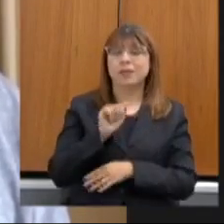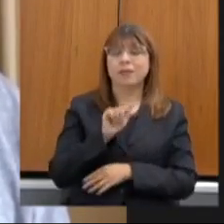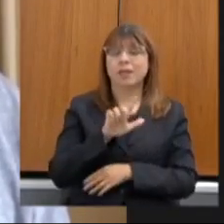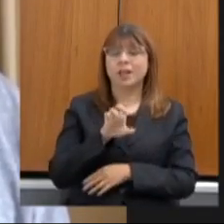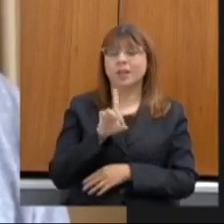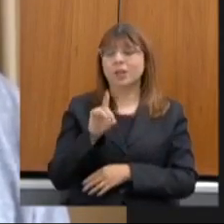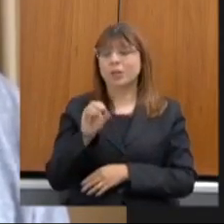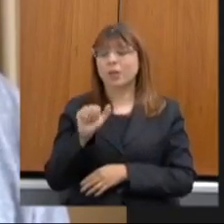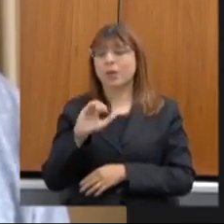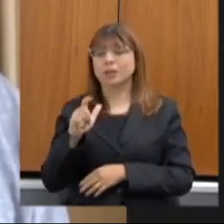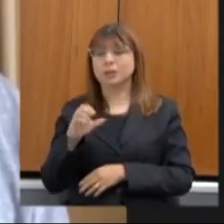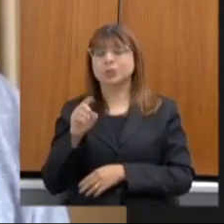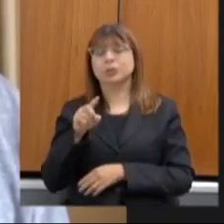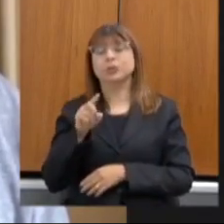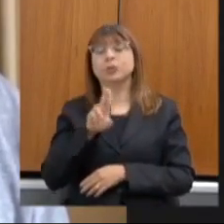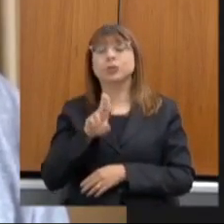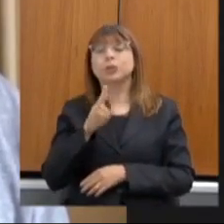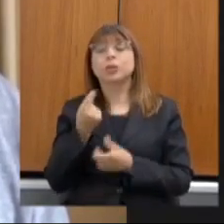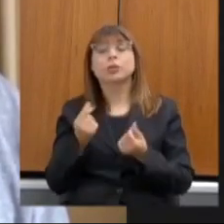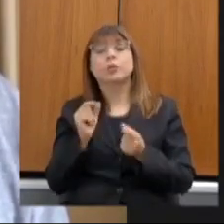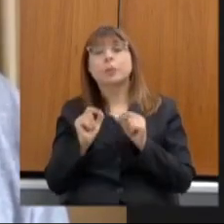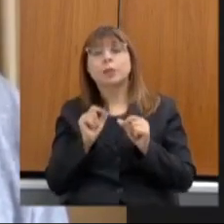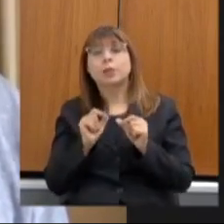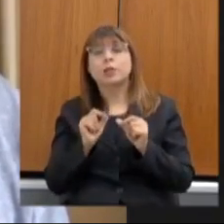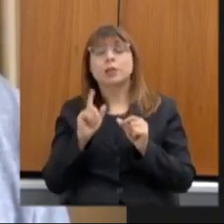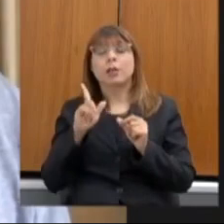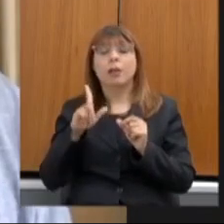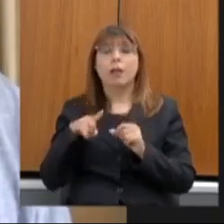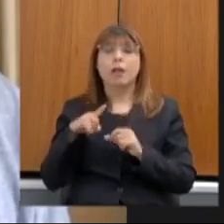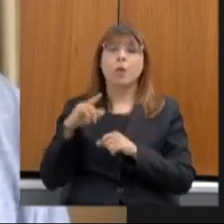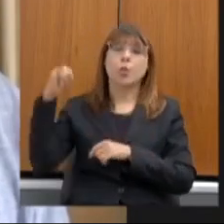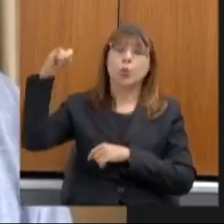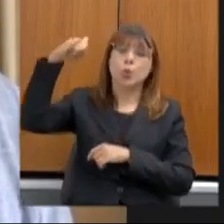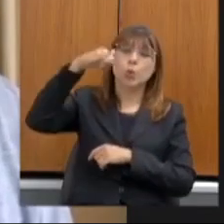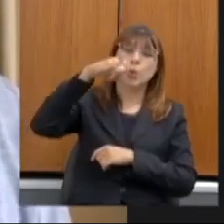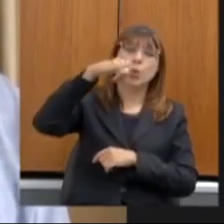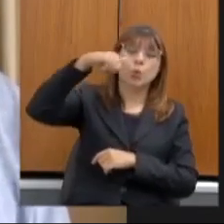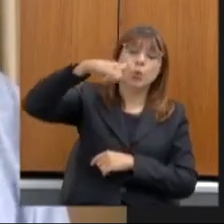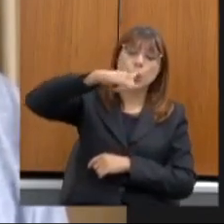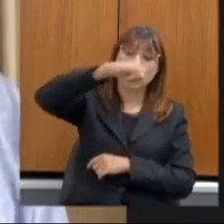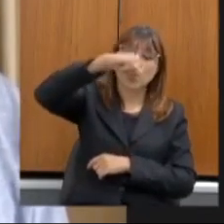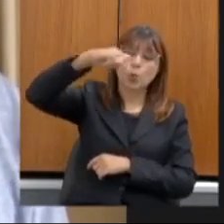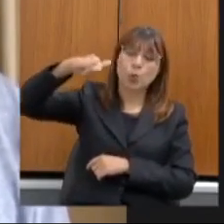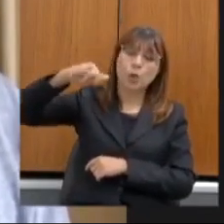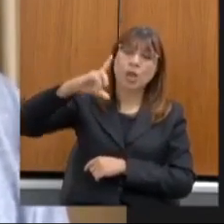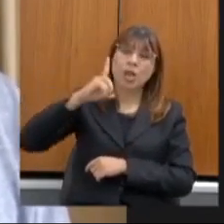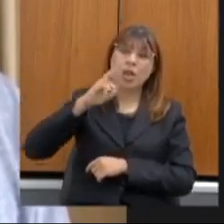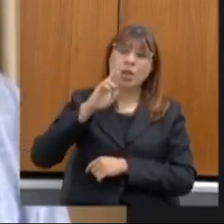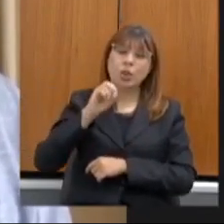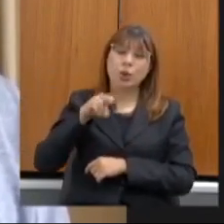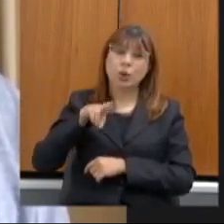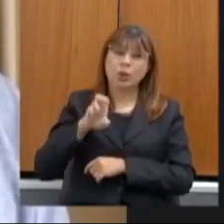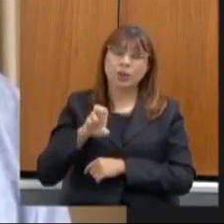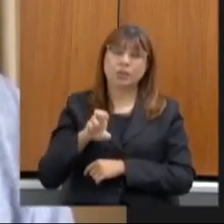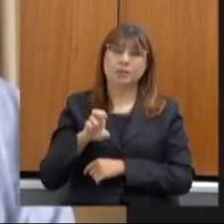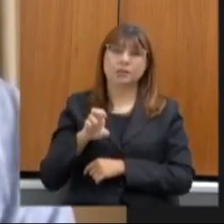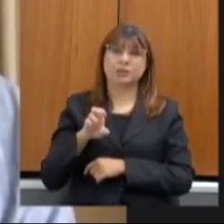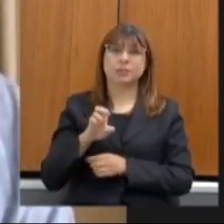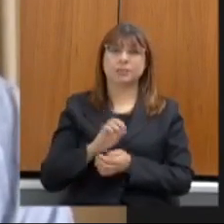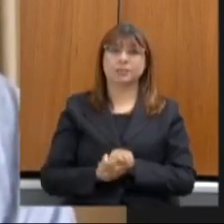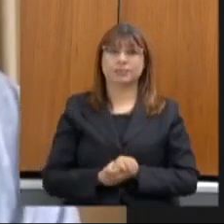que vai usar esse dinheiro para poder um drone fazer a parte de maturação de gel